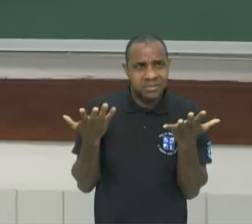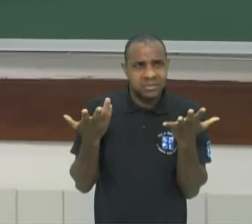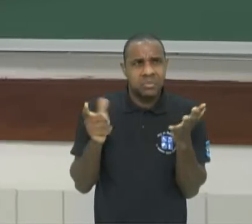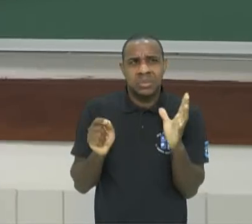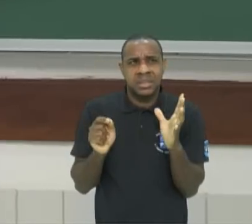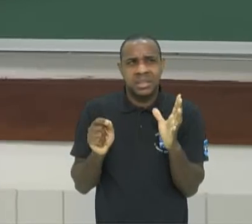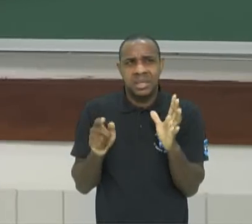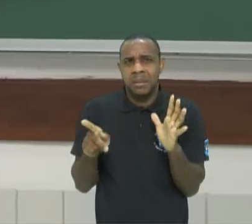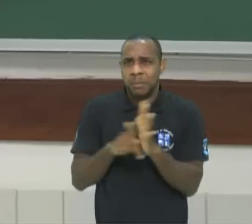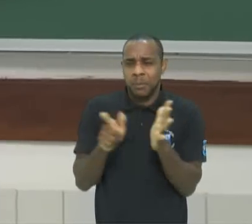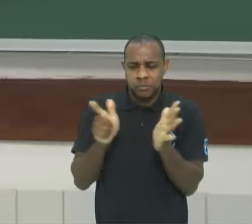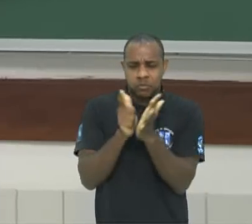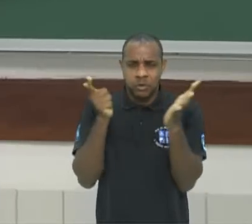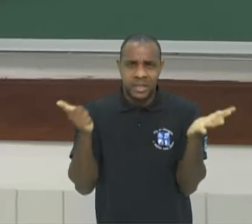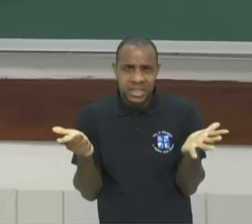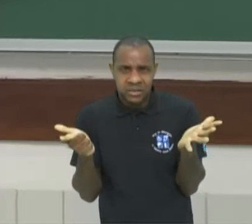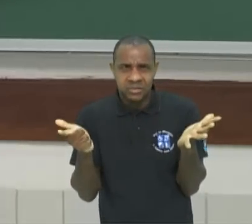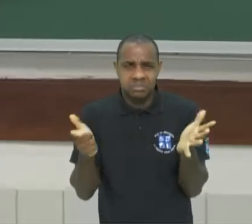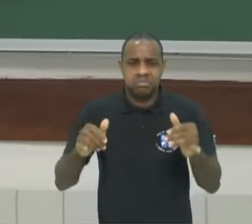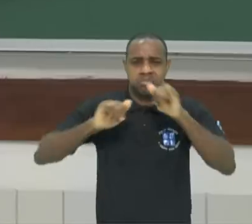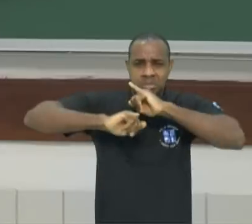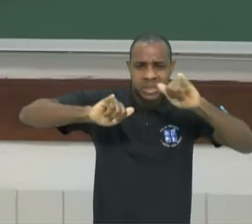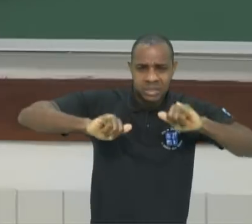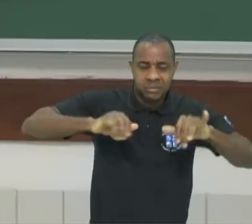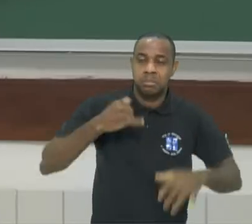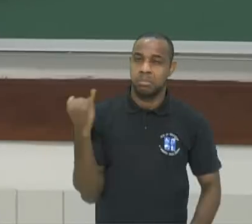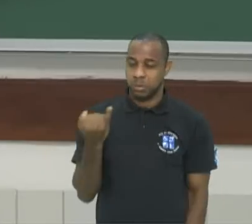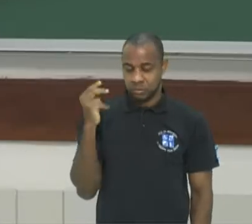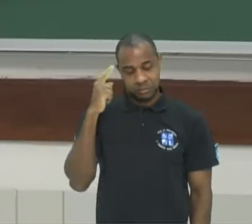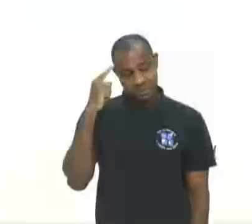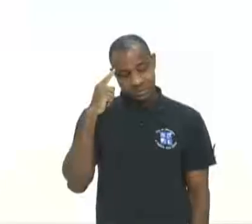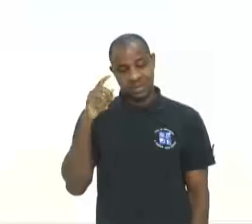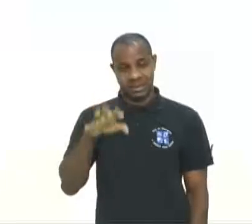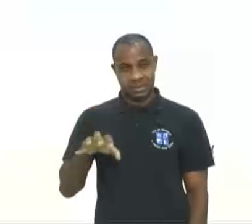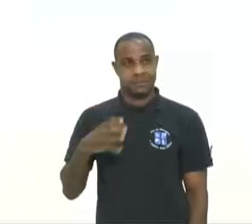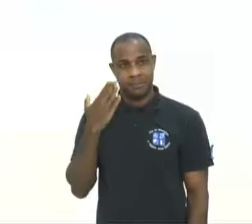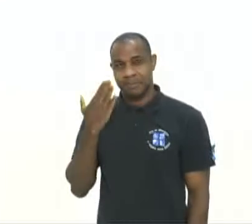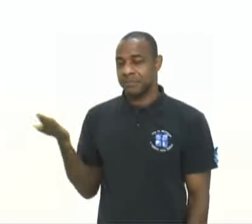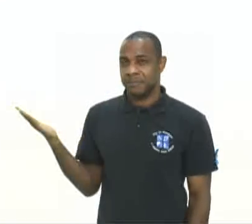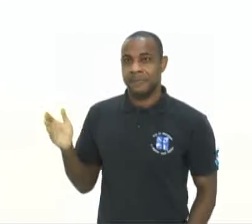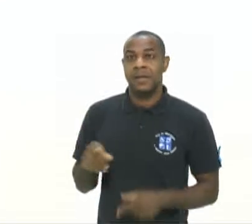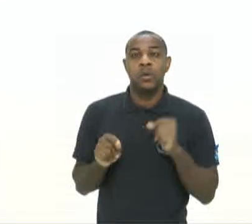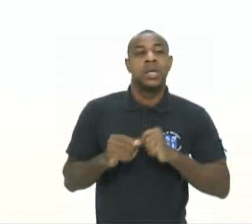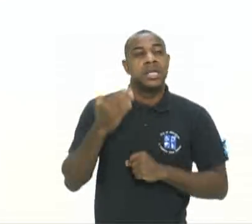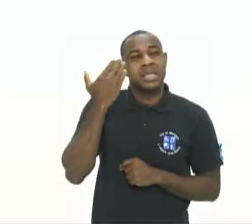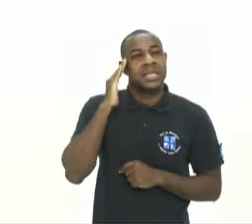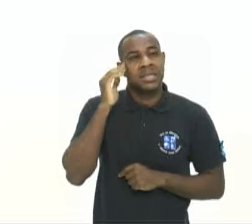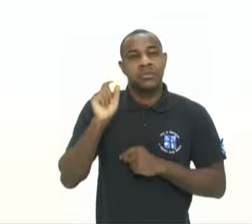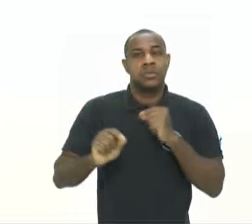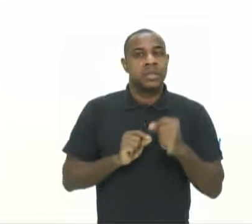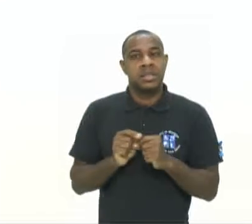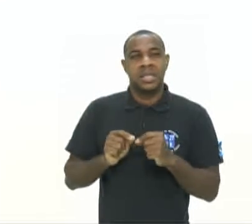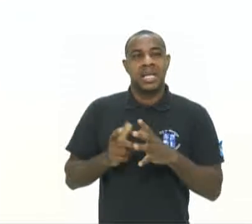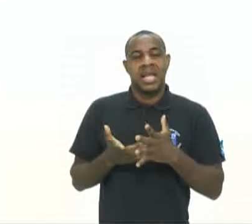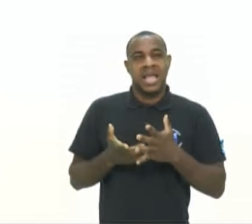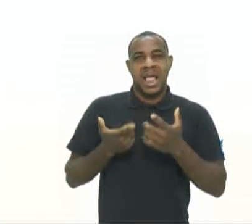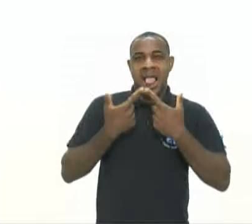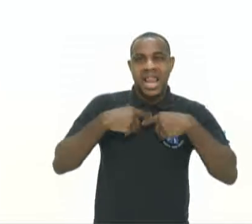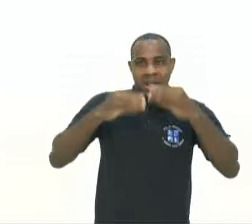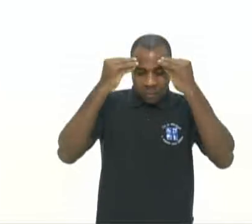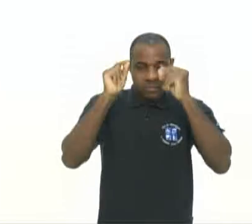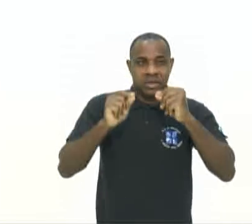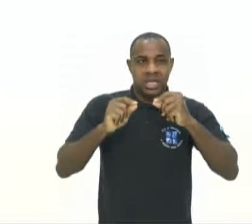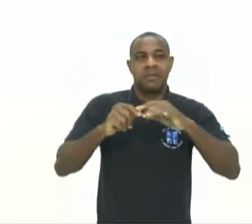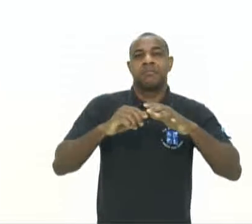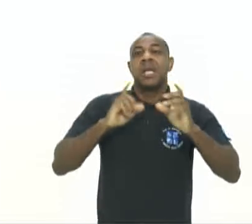publicitária? Linguagem jornalística? Importante pensar nisso. Dentro daquilo que se entende por linguagem jornalística. E é um